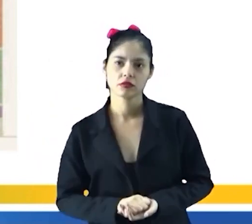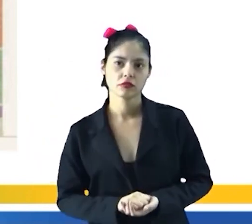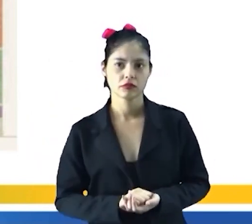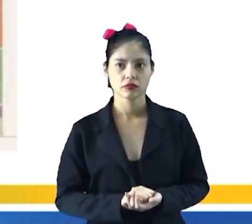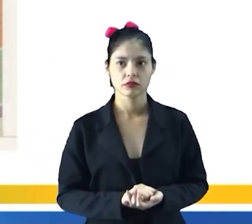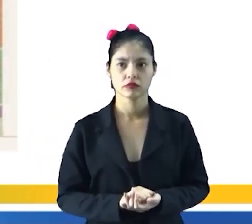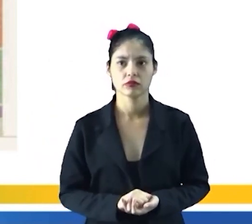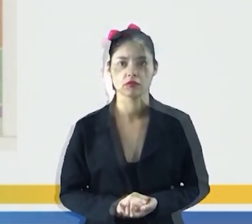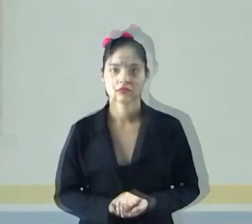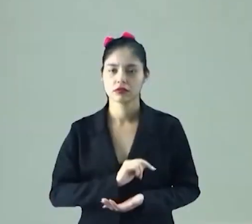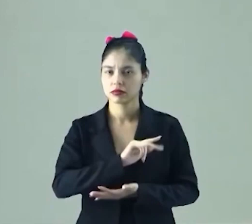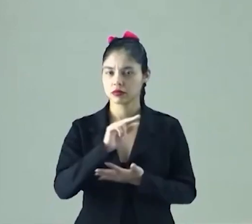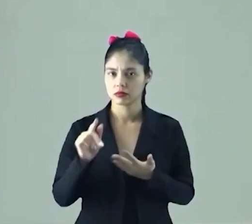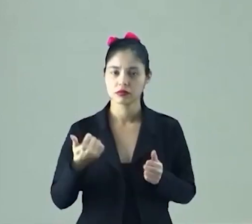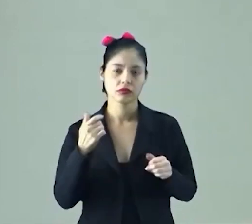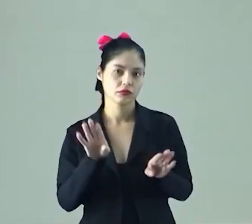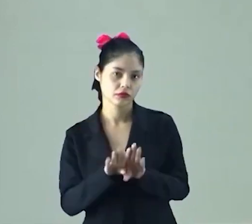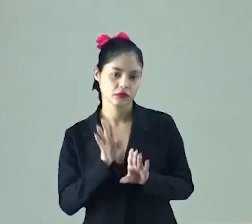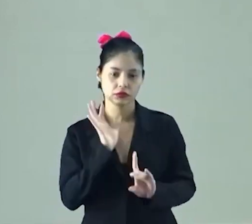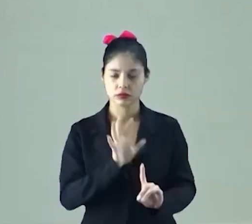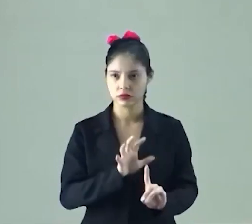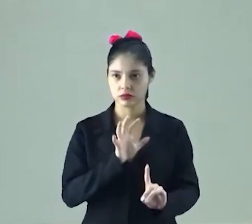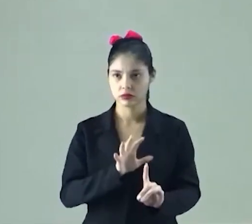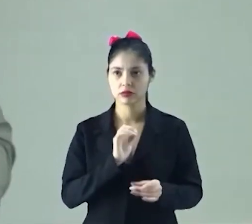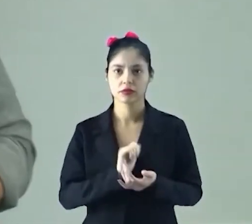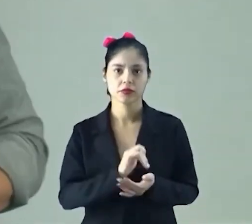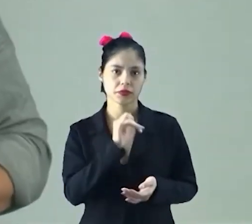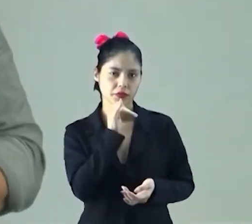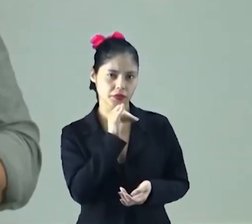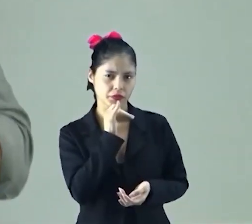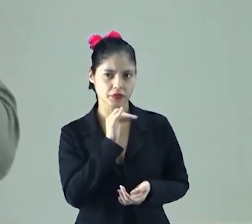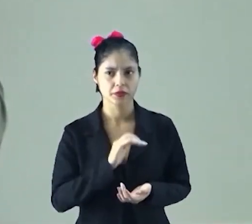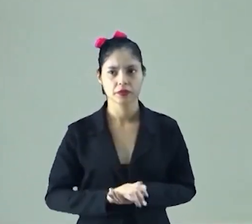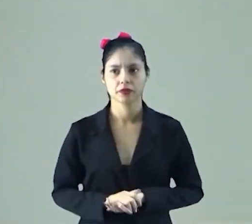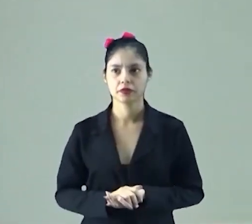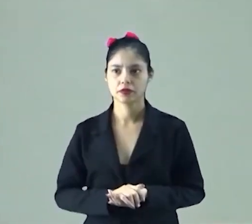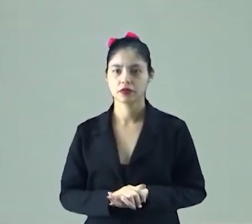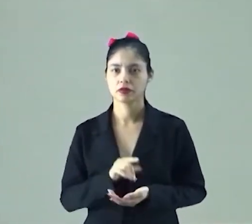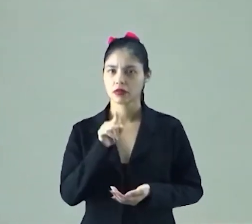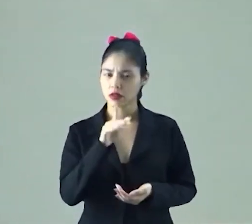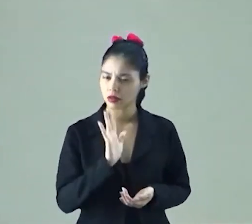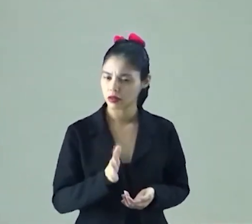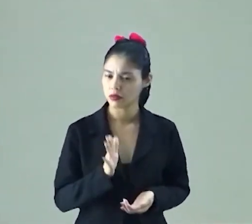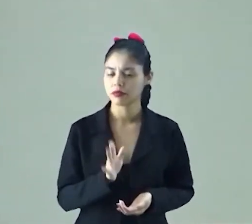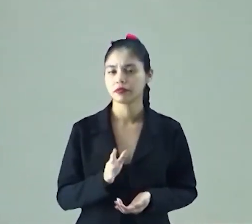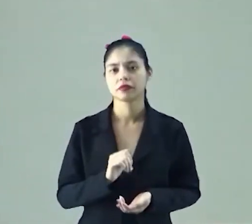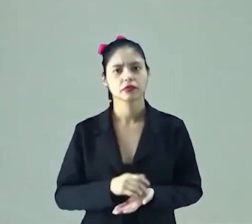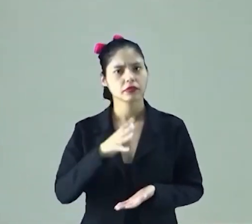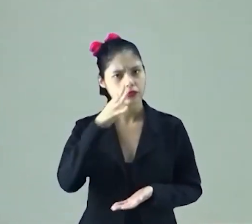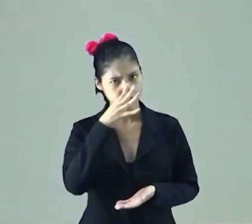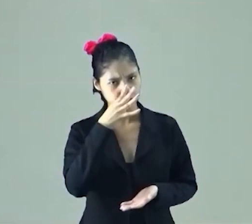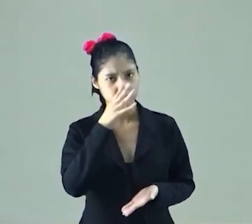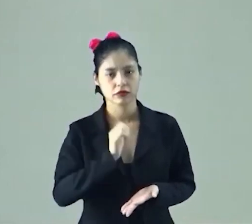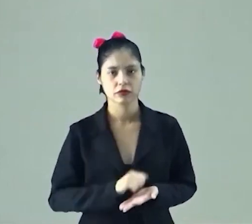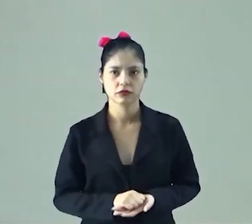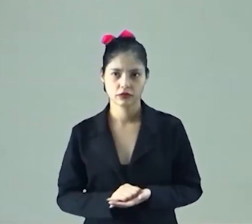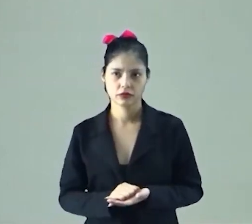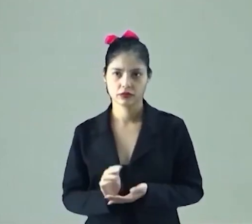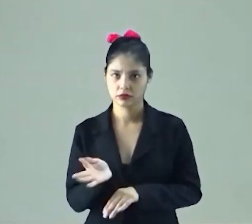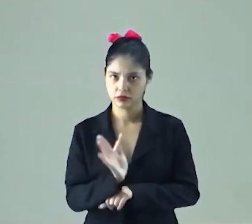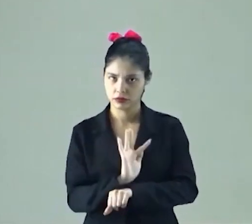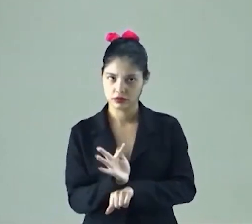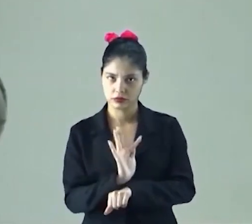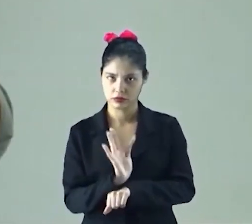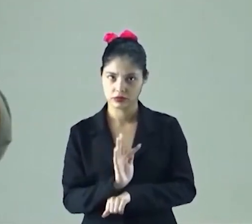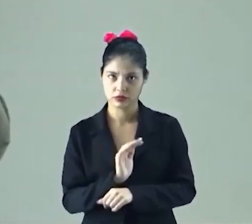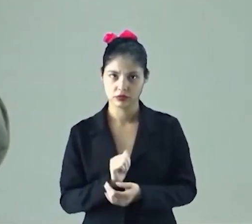tropicais, e isso vai ter também influência, porque eu vou dar um exemplo. Você já deve ter assistido algum filme, você já viu algum